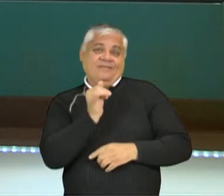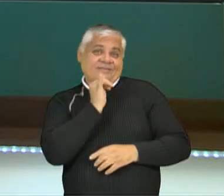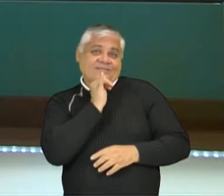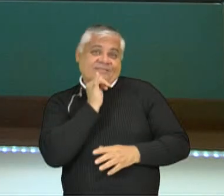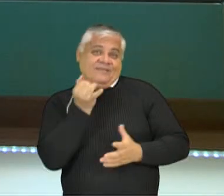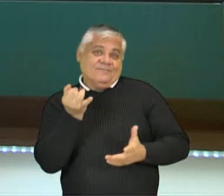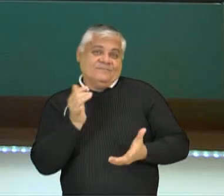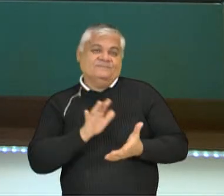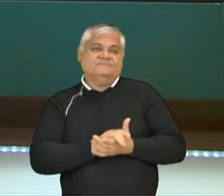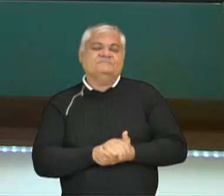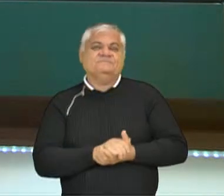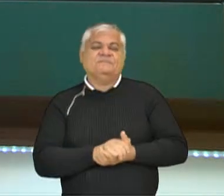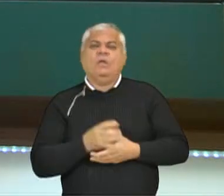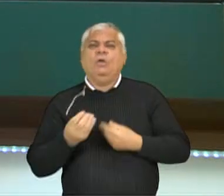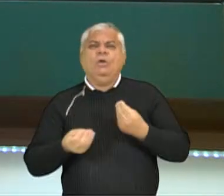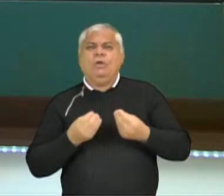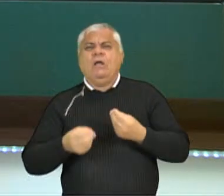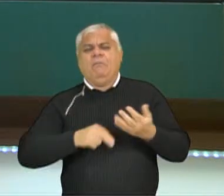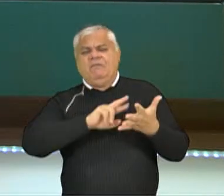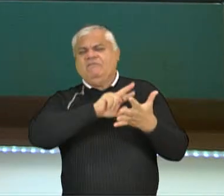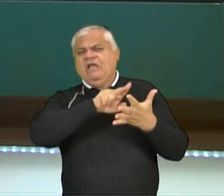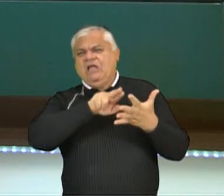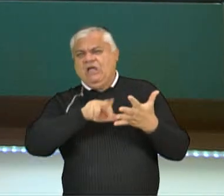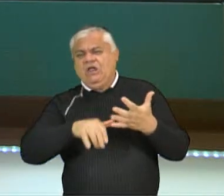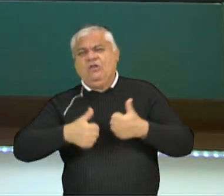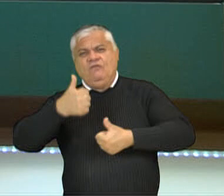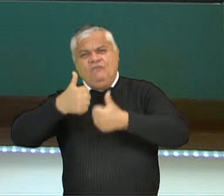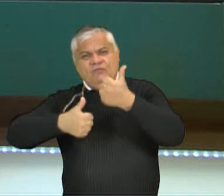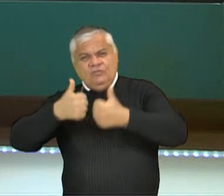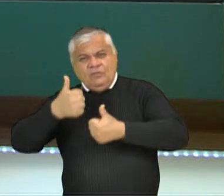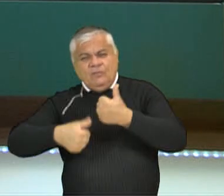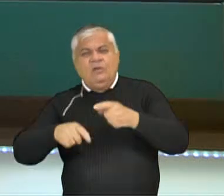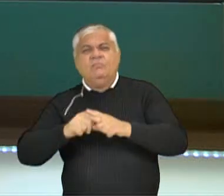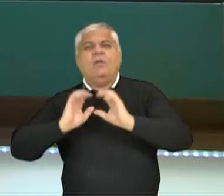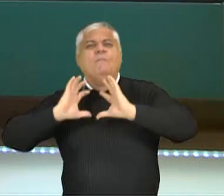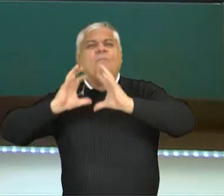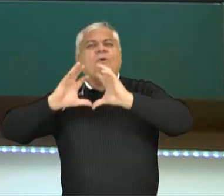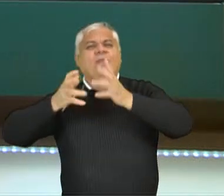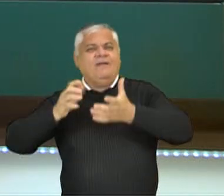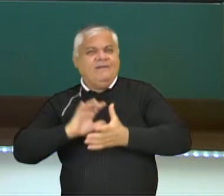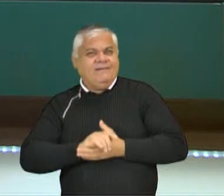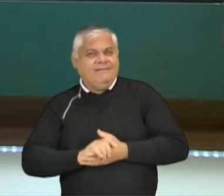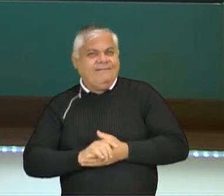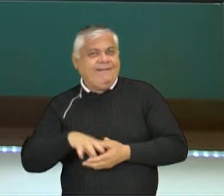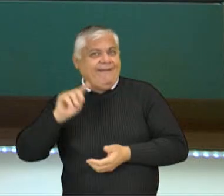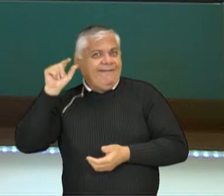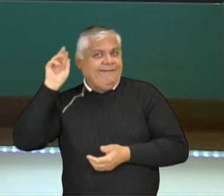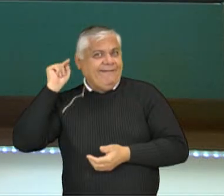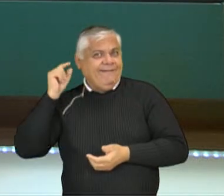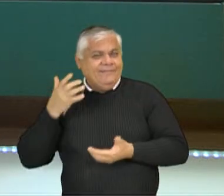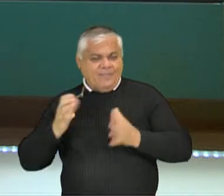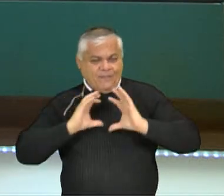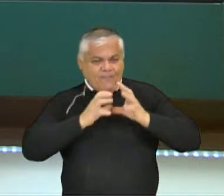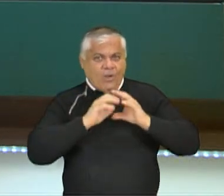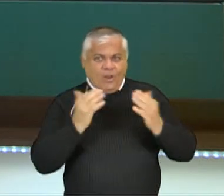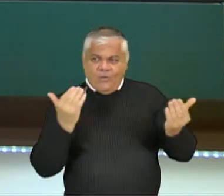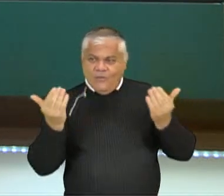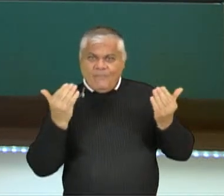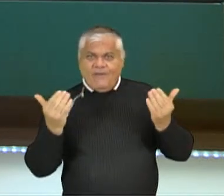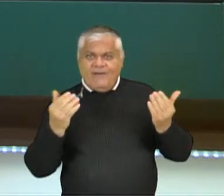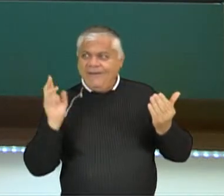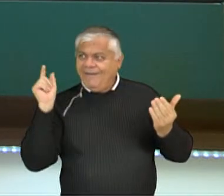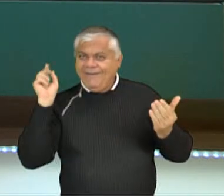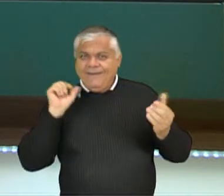uma evolução aqui. Como tantos outros, o futebol, se a gente pegar a bola do futebol, como era antes e como ela é hoje, teve uma